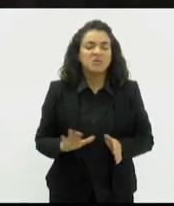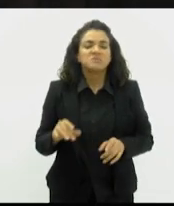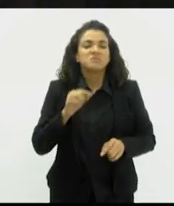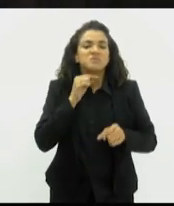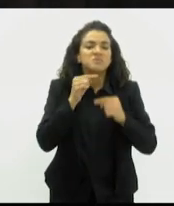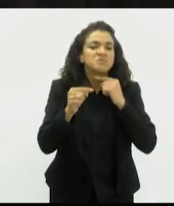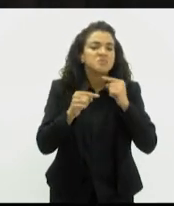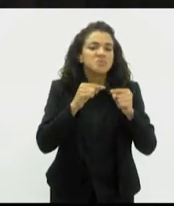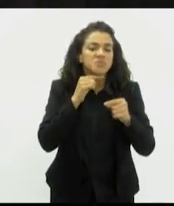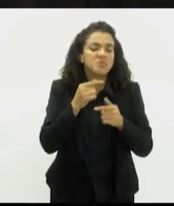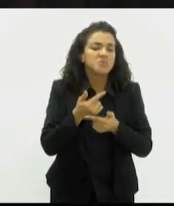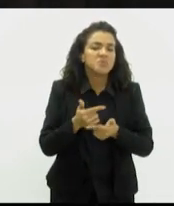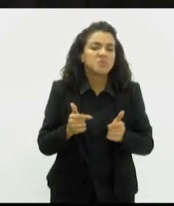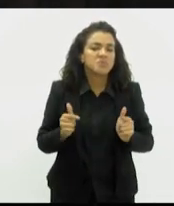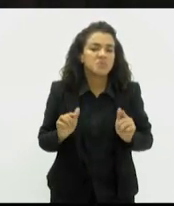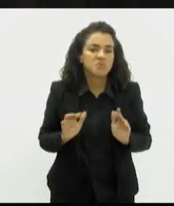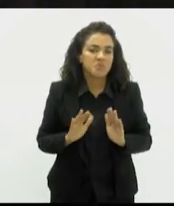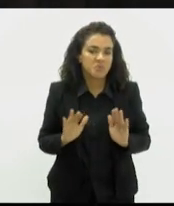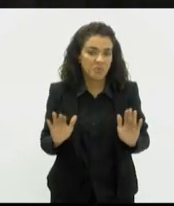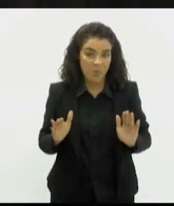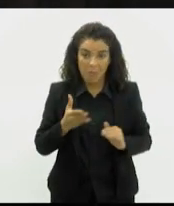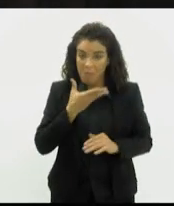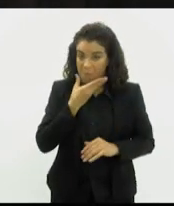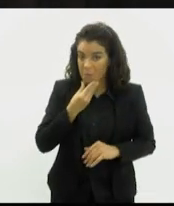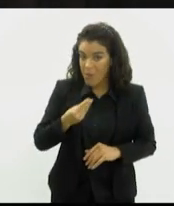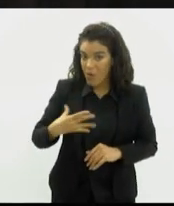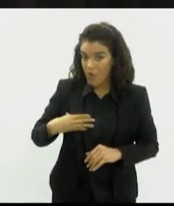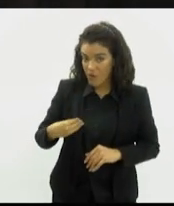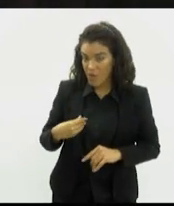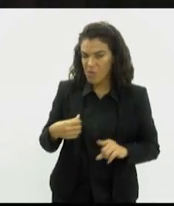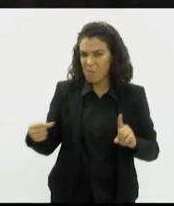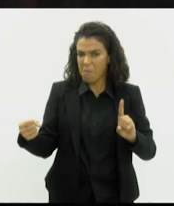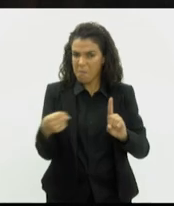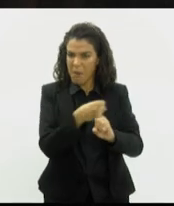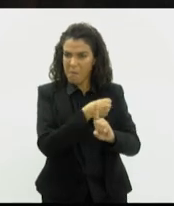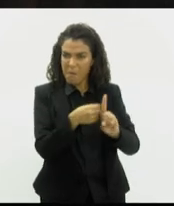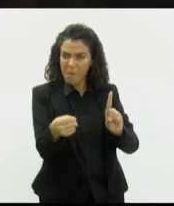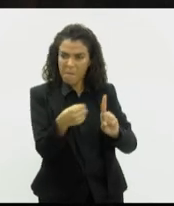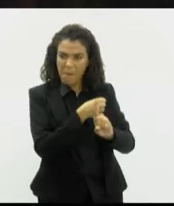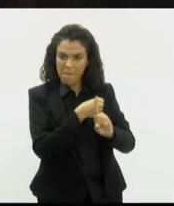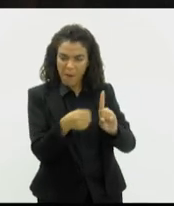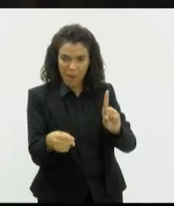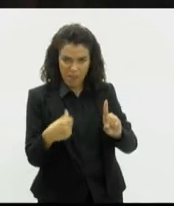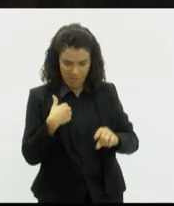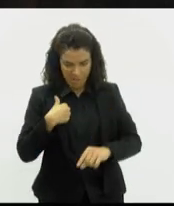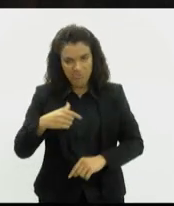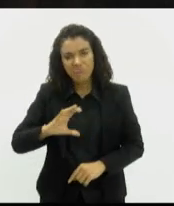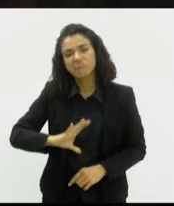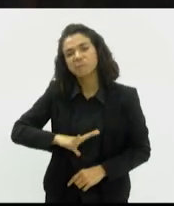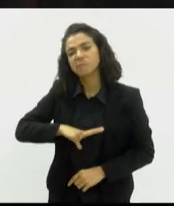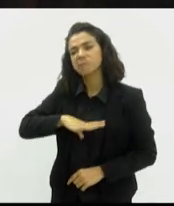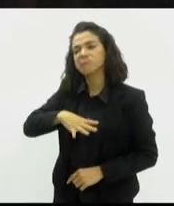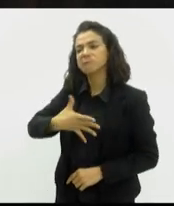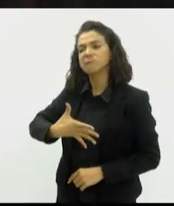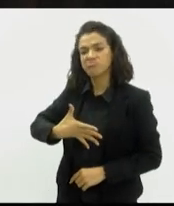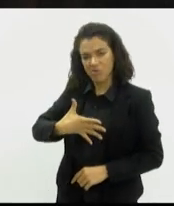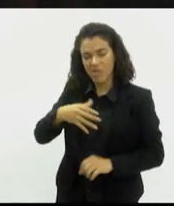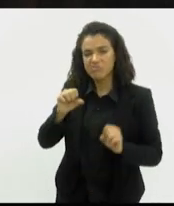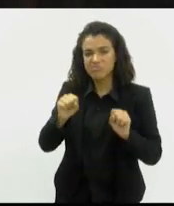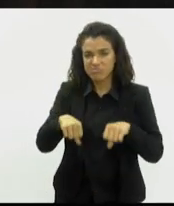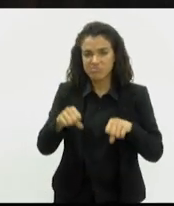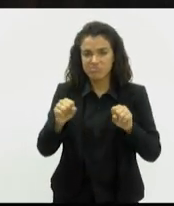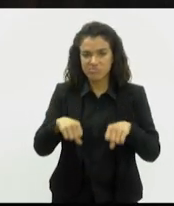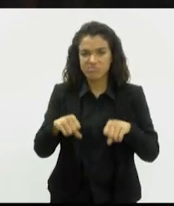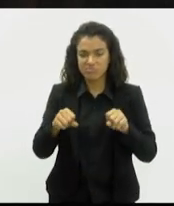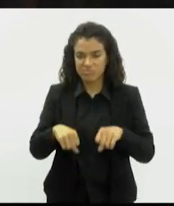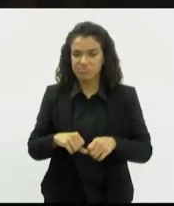se meu filho agredisse a mulher, eu teria a coragem suficiente, a dignidade